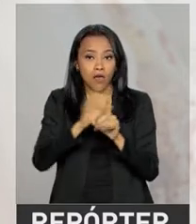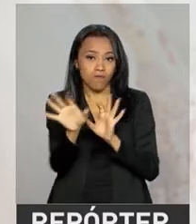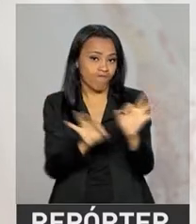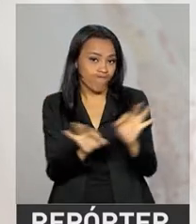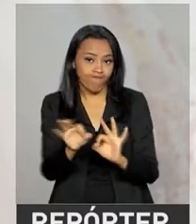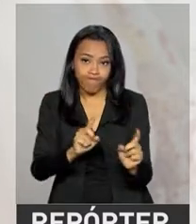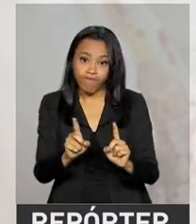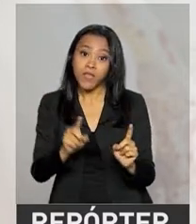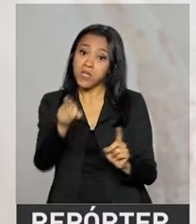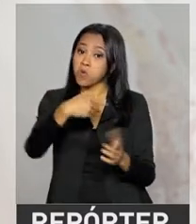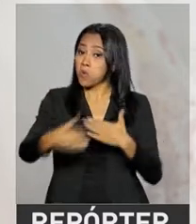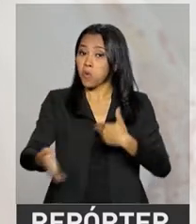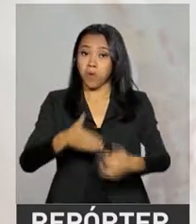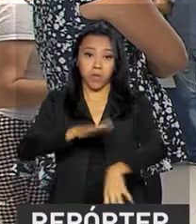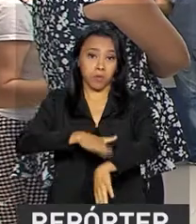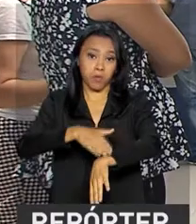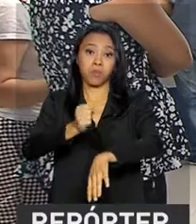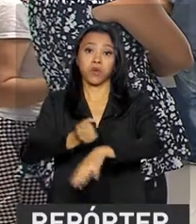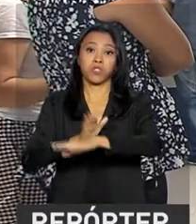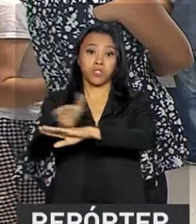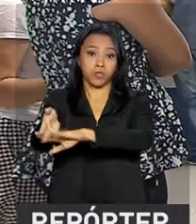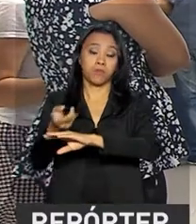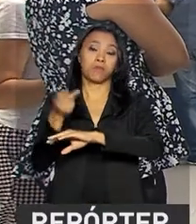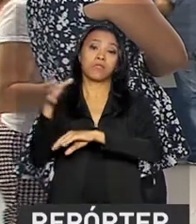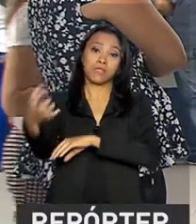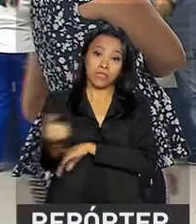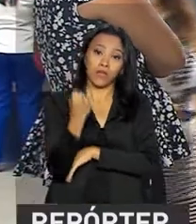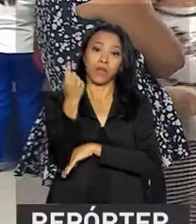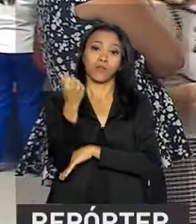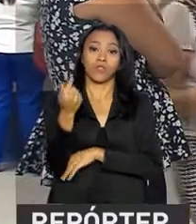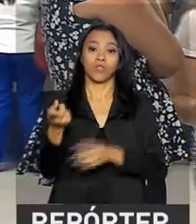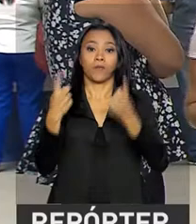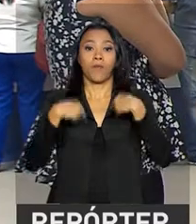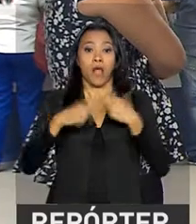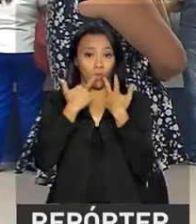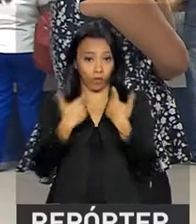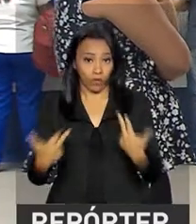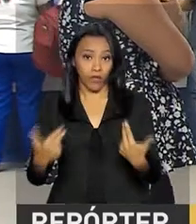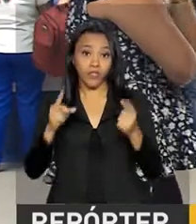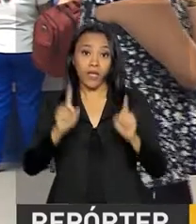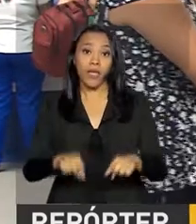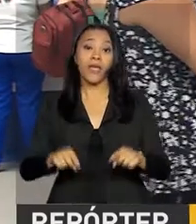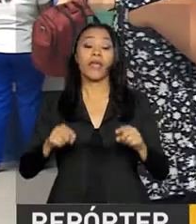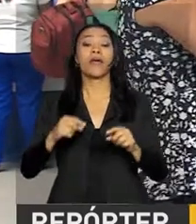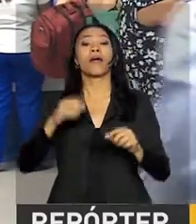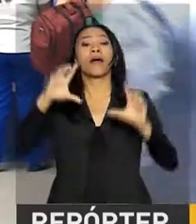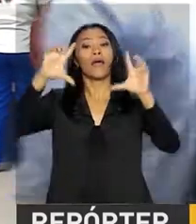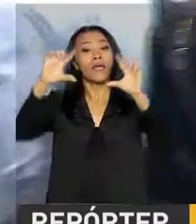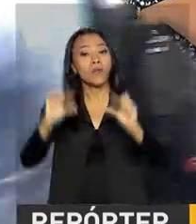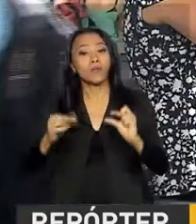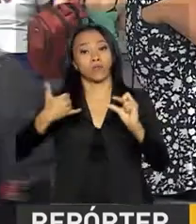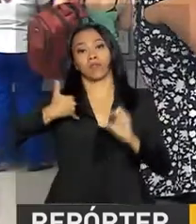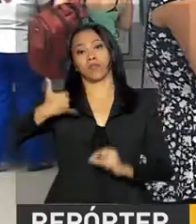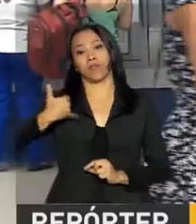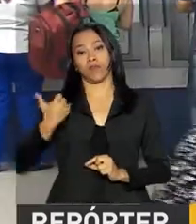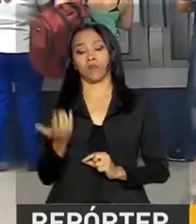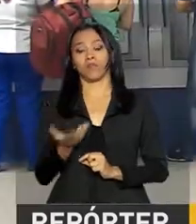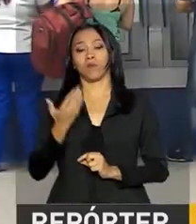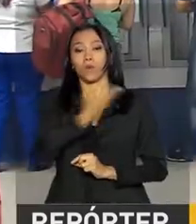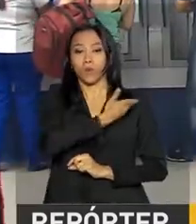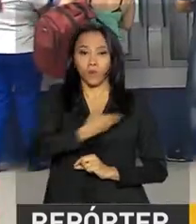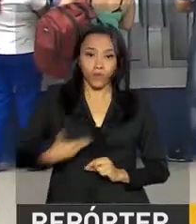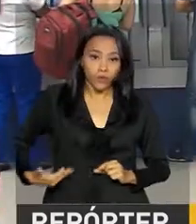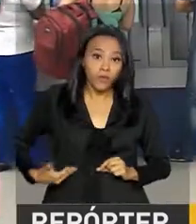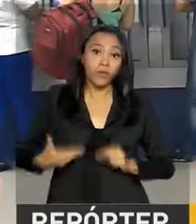pode sacar o dinheiro a qualquer momento a novidade para este ano é a mudança na idade mínima o governo decidiu ampliar o leque